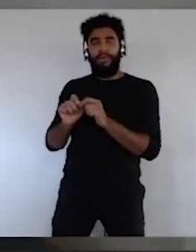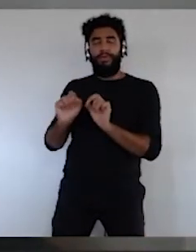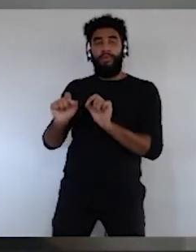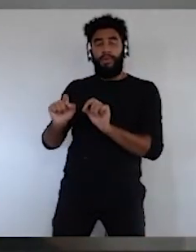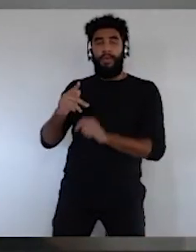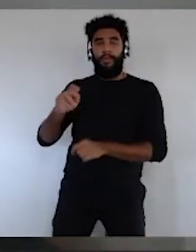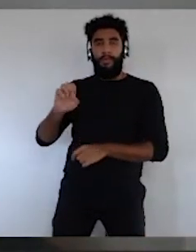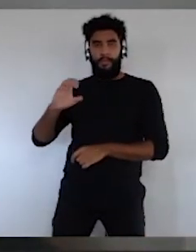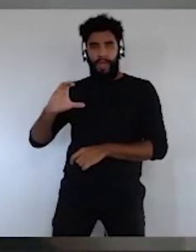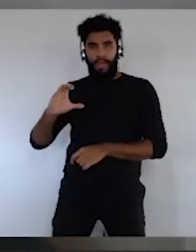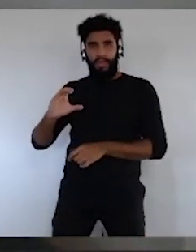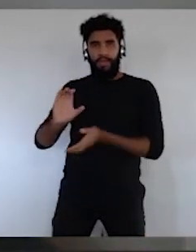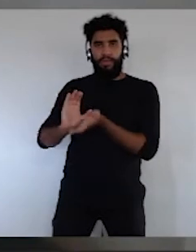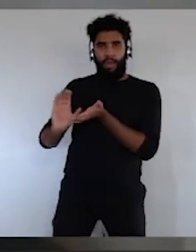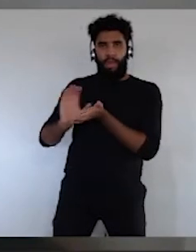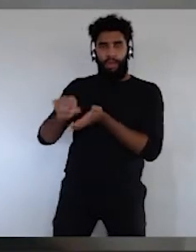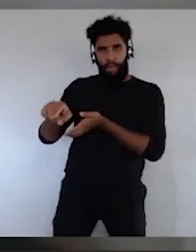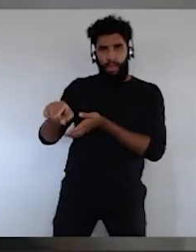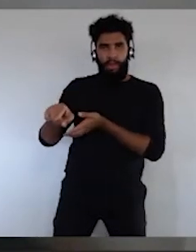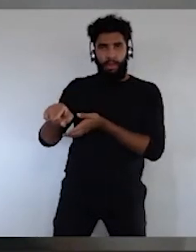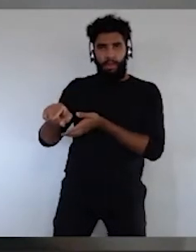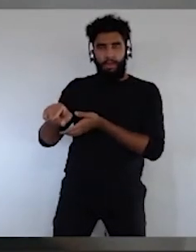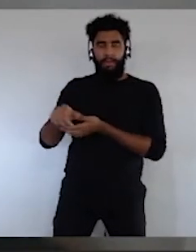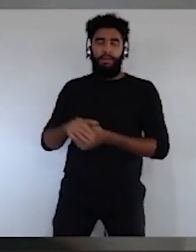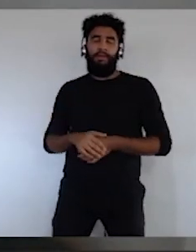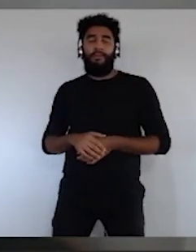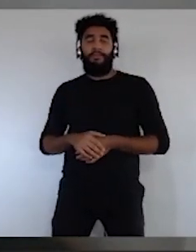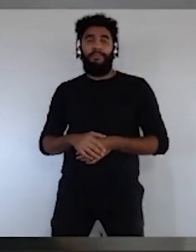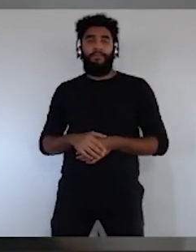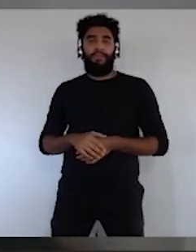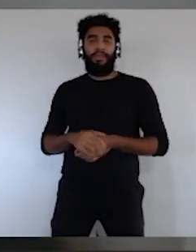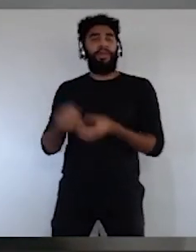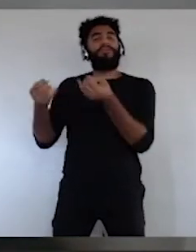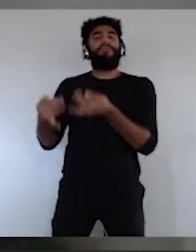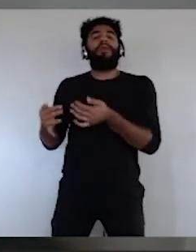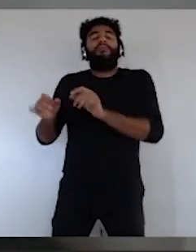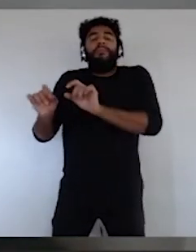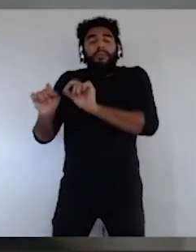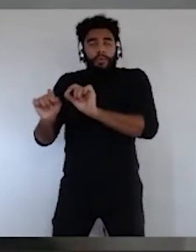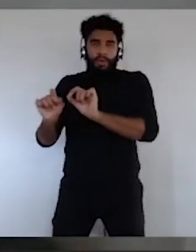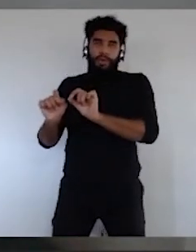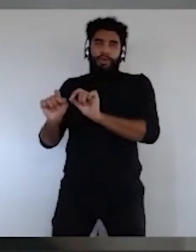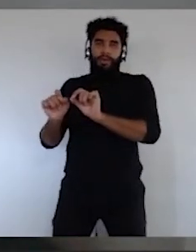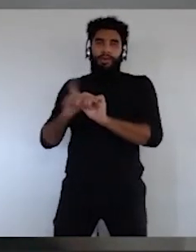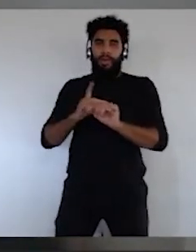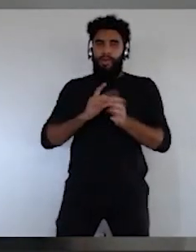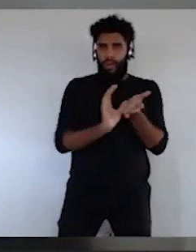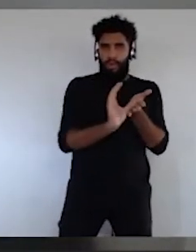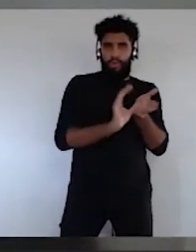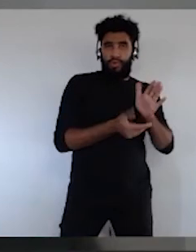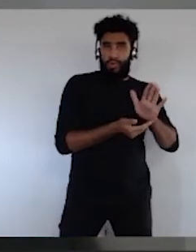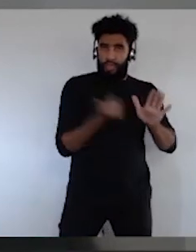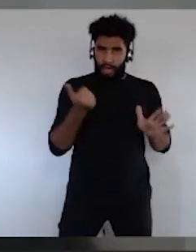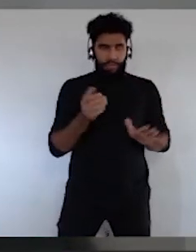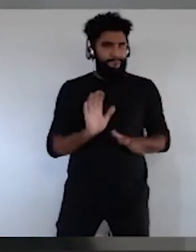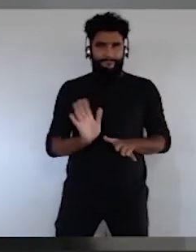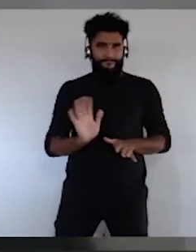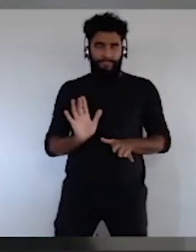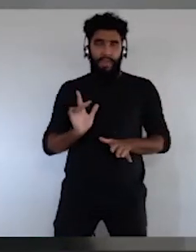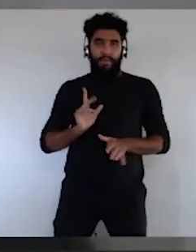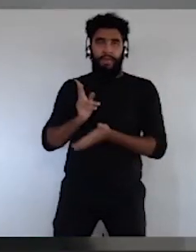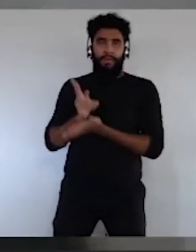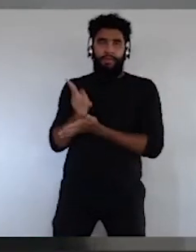acho e, por óbvio, esse dispositivo não é inconstitucional, né? Mas, enfim, seria a única hipótese, né,